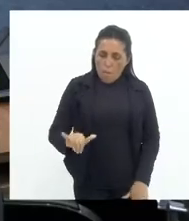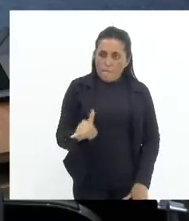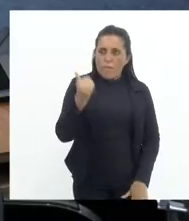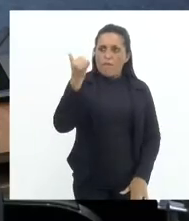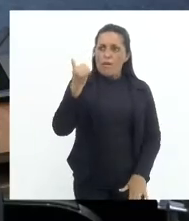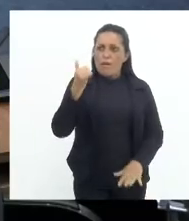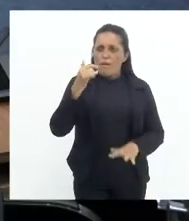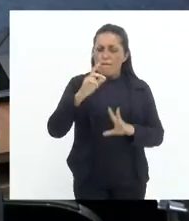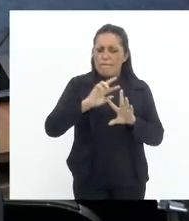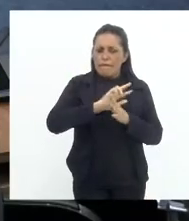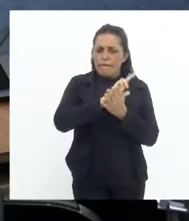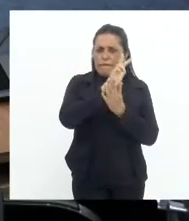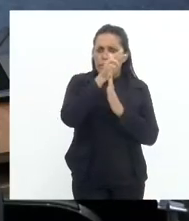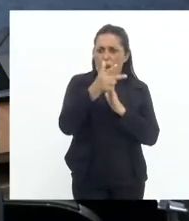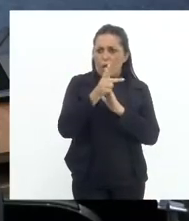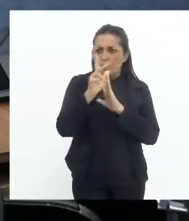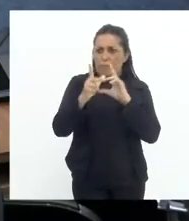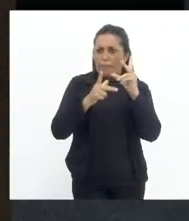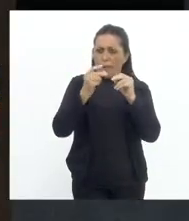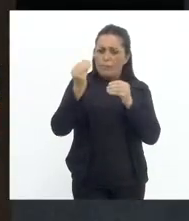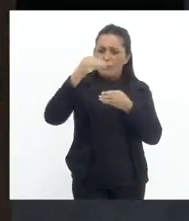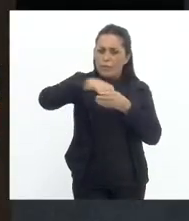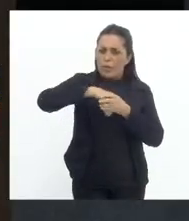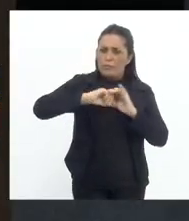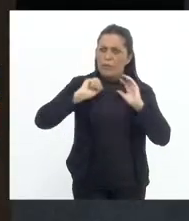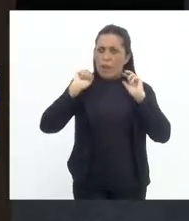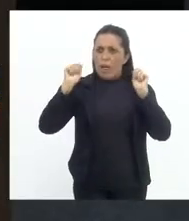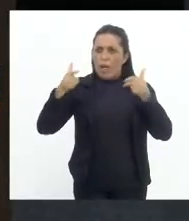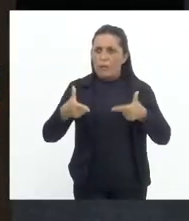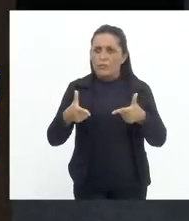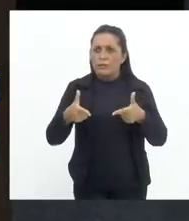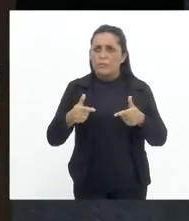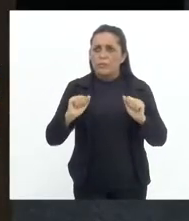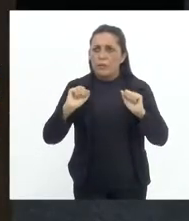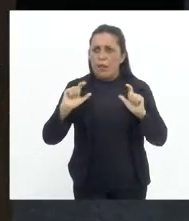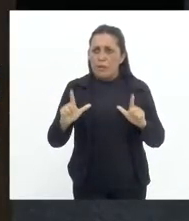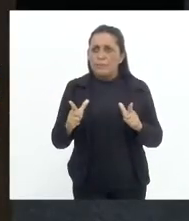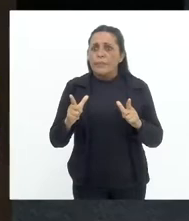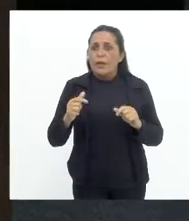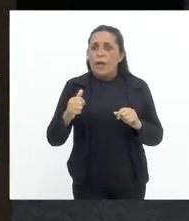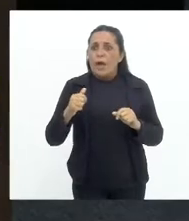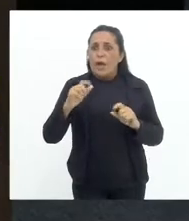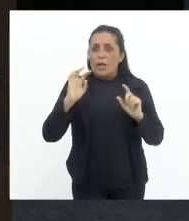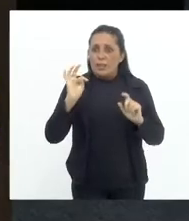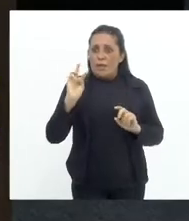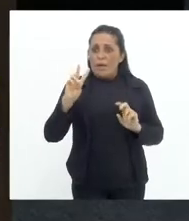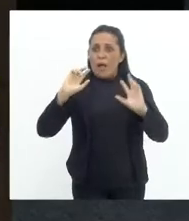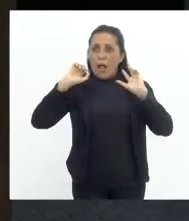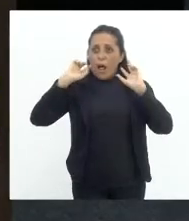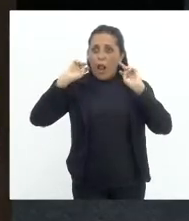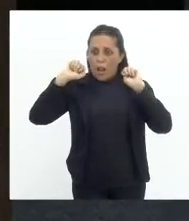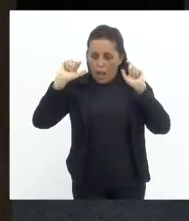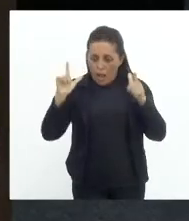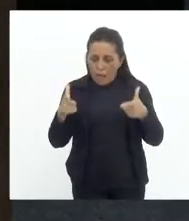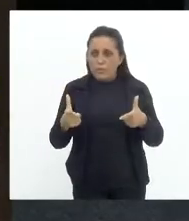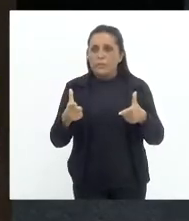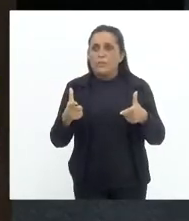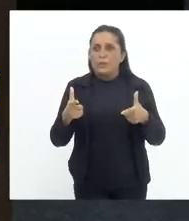aqui vários prêmios aqui dentro da alerj e foi assim ó a TV alerj